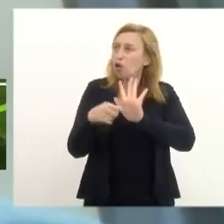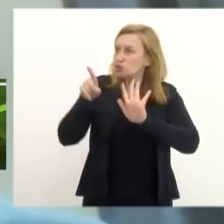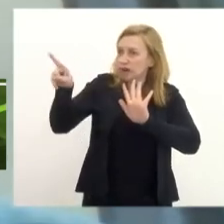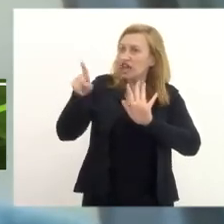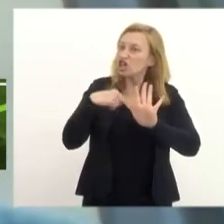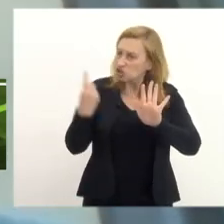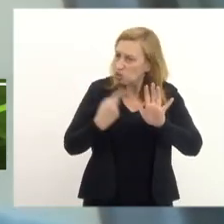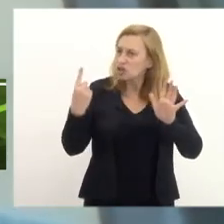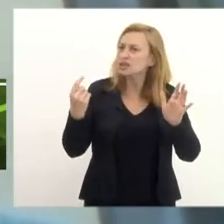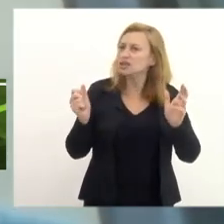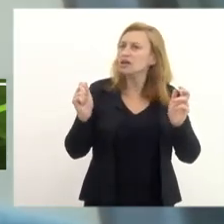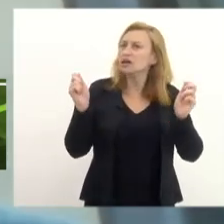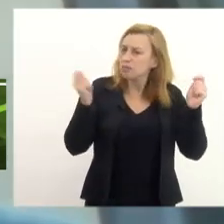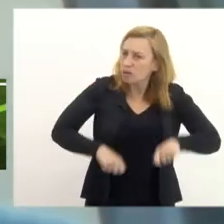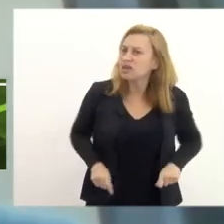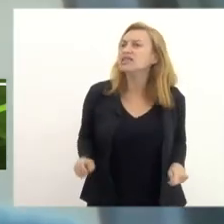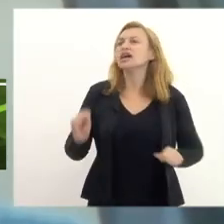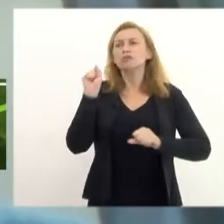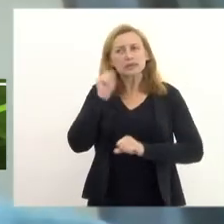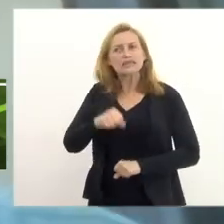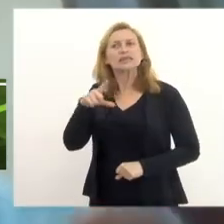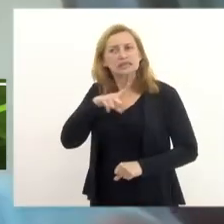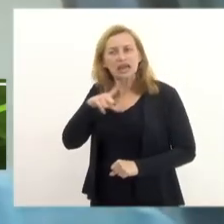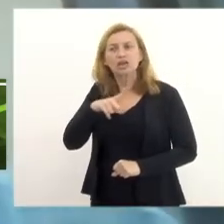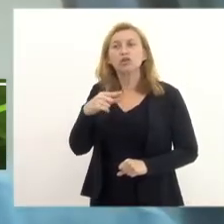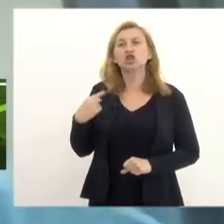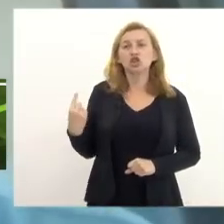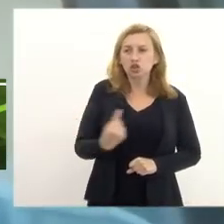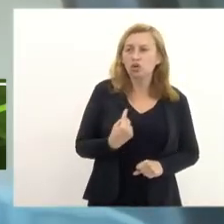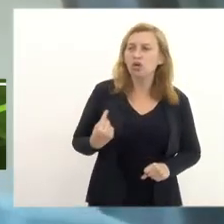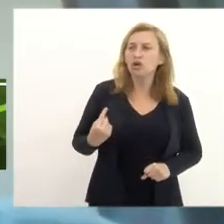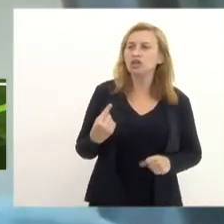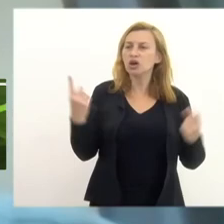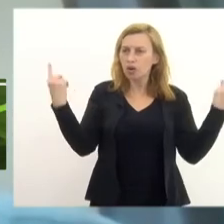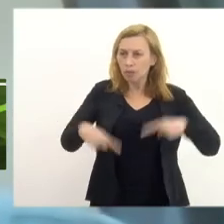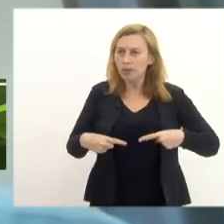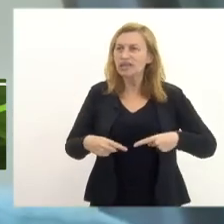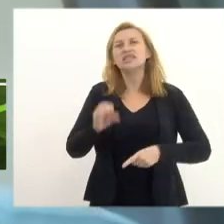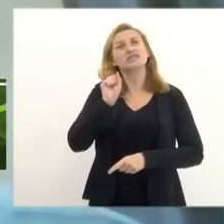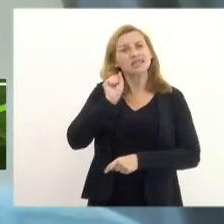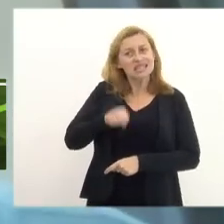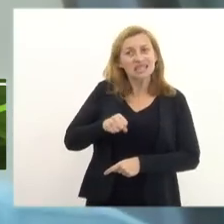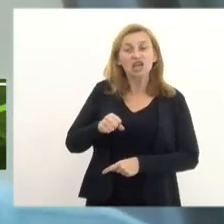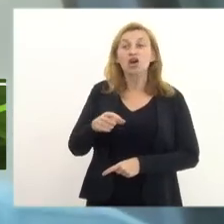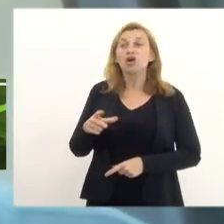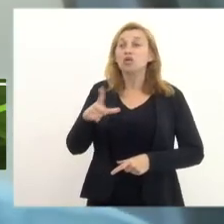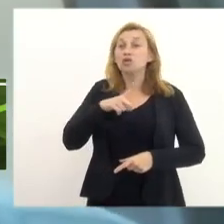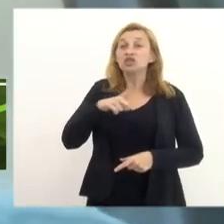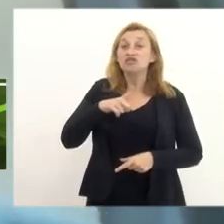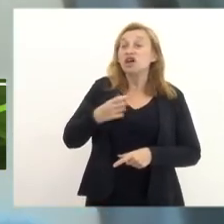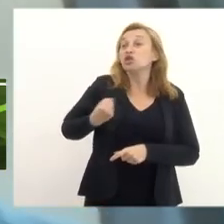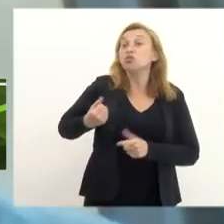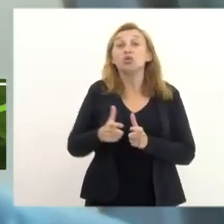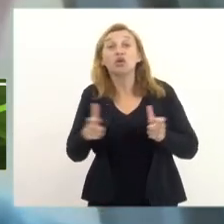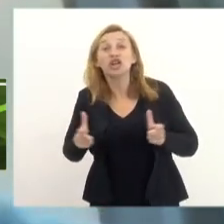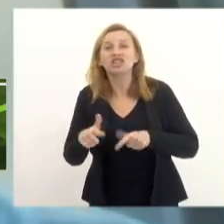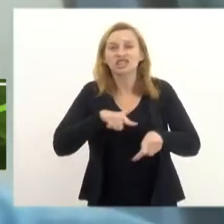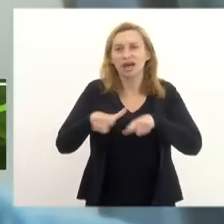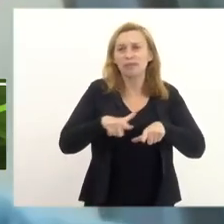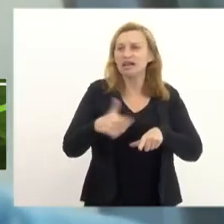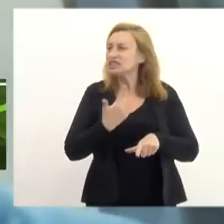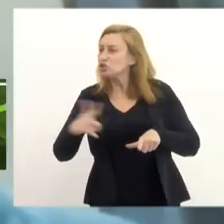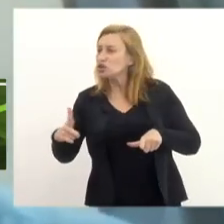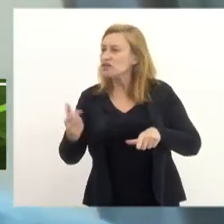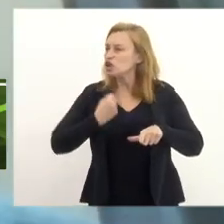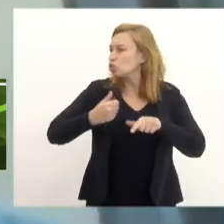somos capazes. Né? E a gente vai ser competitivo, sim, quando a gente tiver demanda. Sem demanda, não